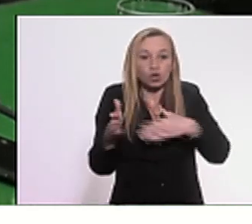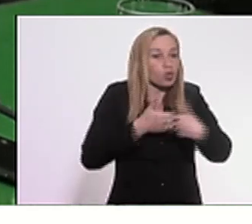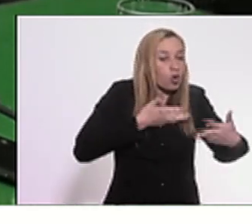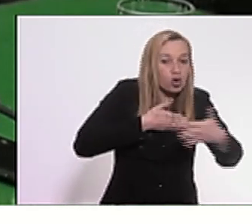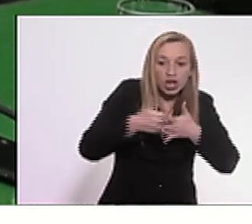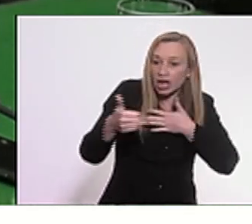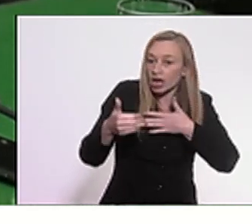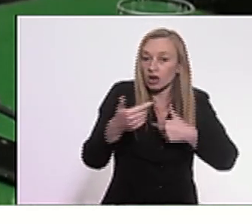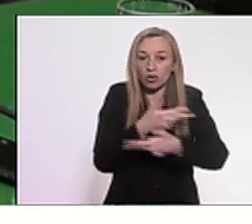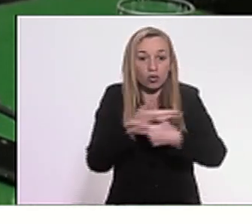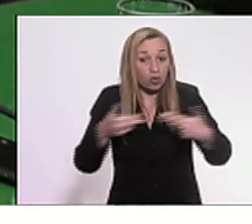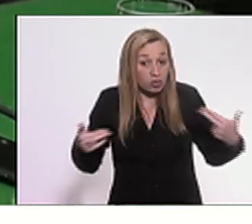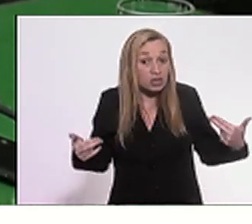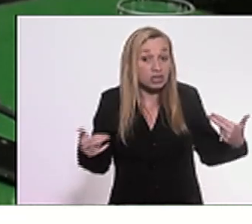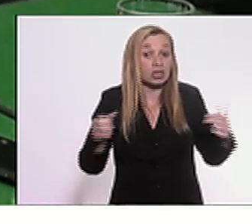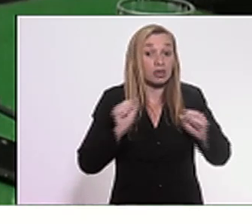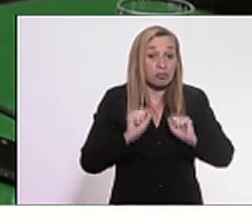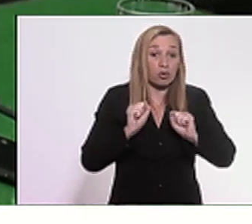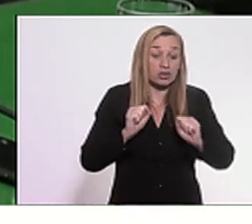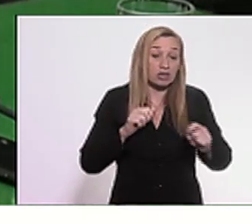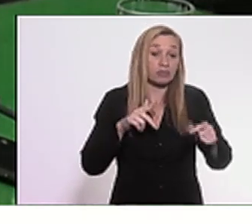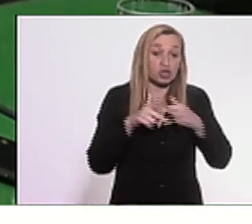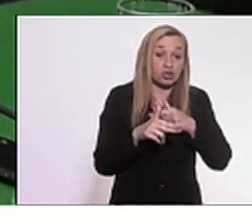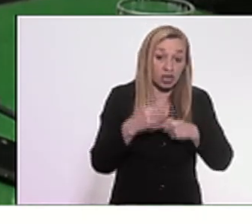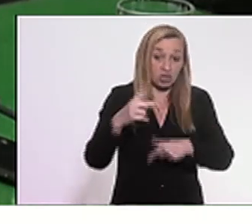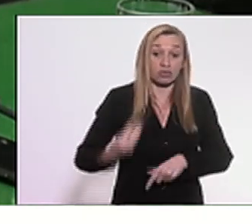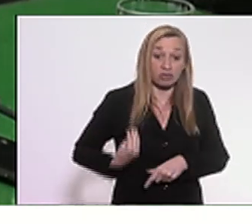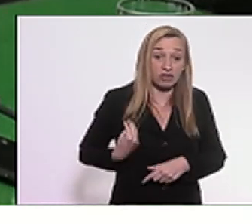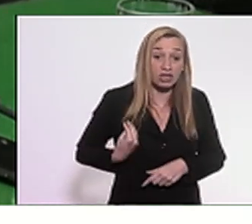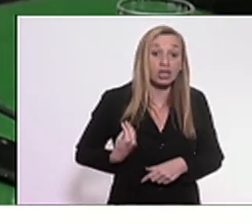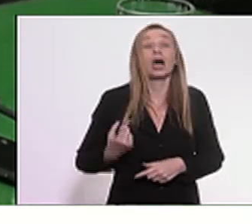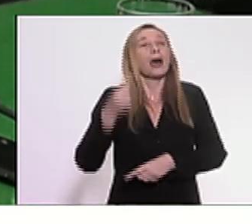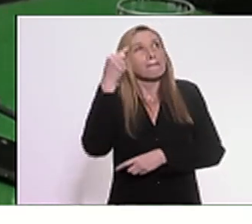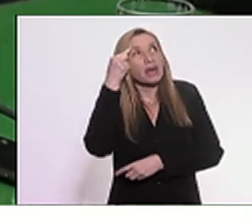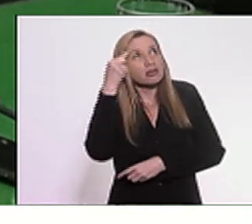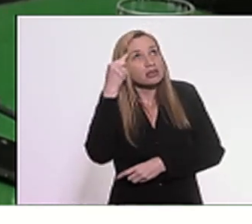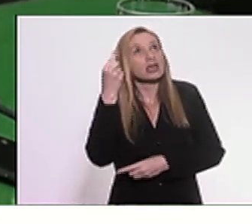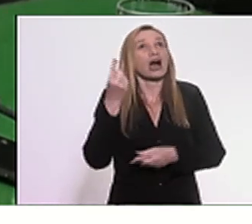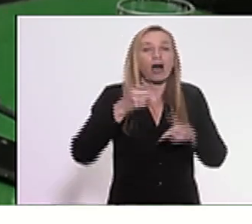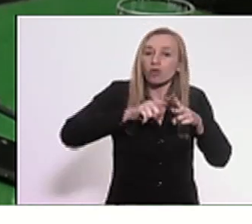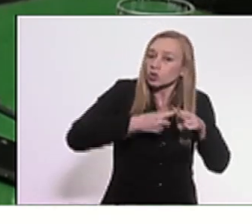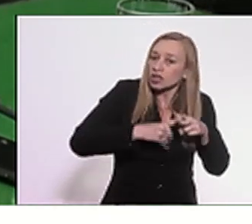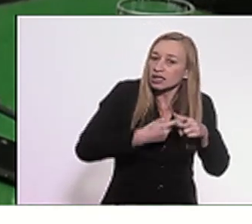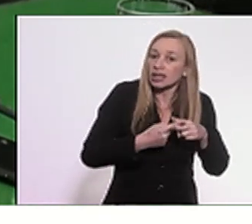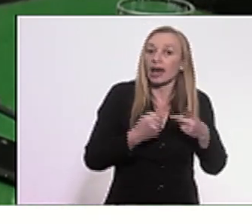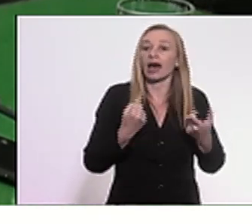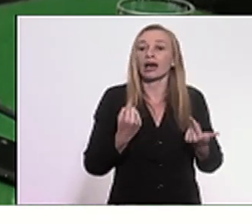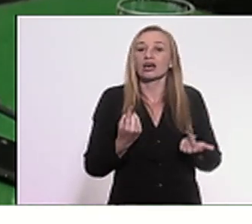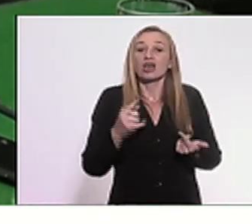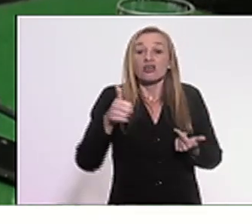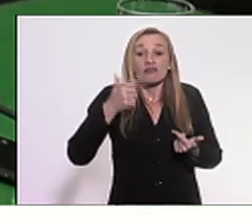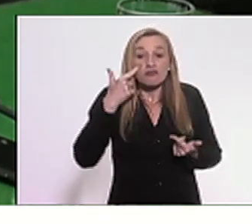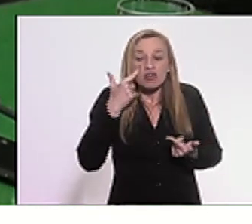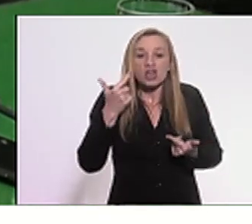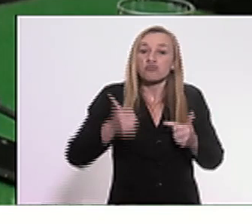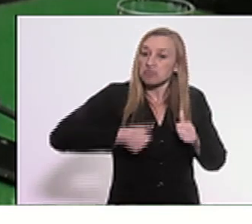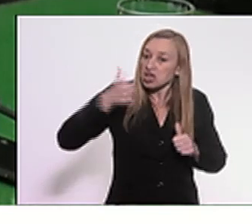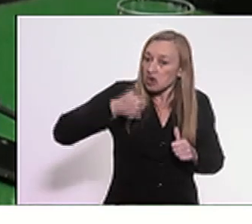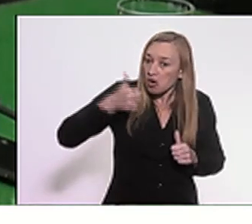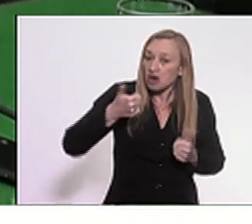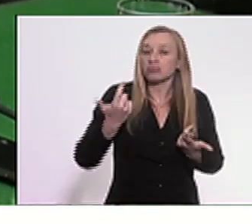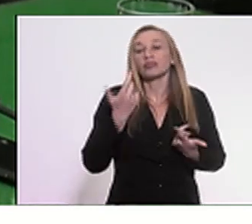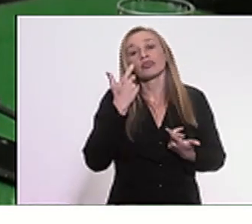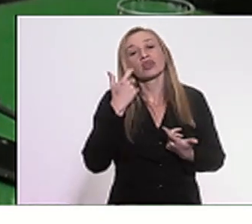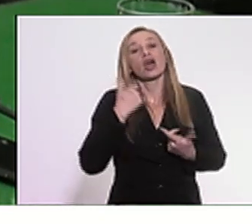de retaliação. Eu acho que isso pode ser até uma legislação a se pensar, né? A gente regulamentar isso, a gente balizar essa questão das